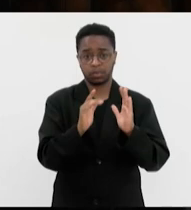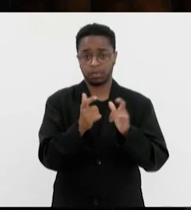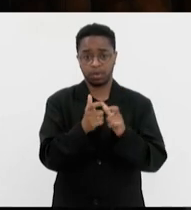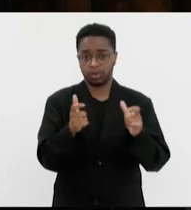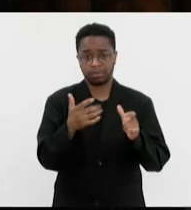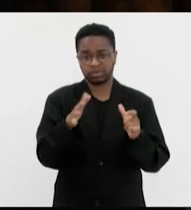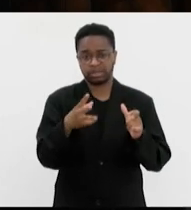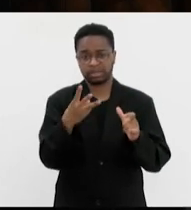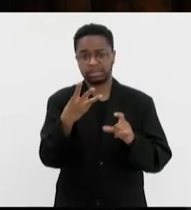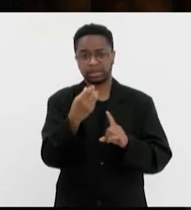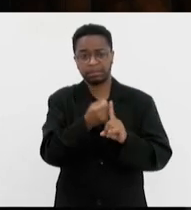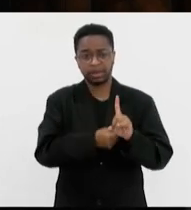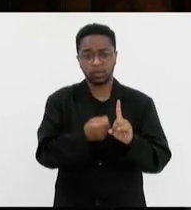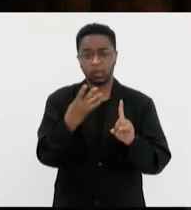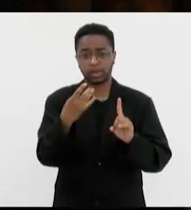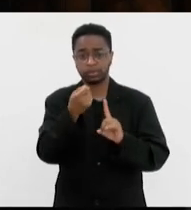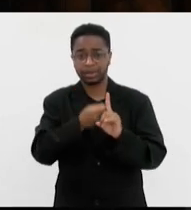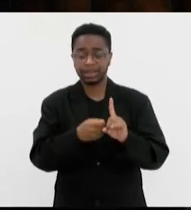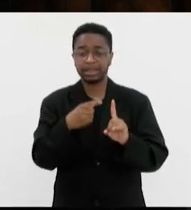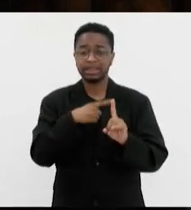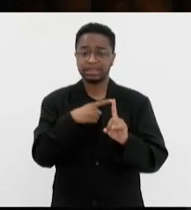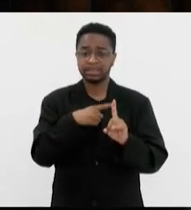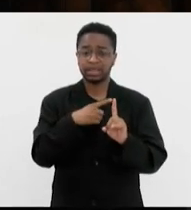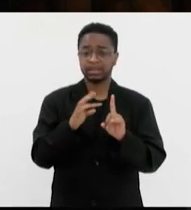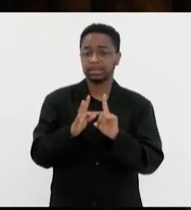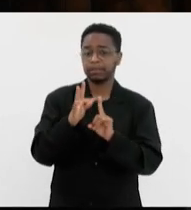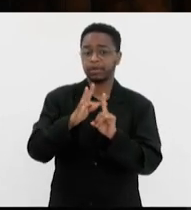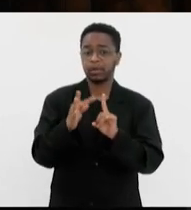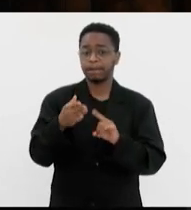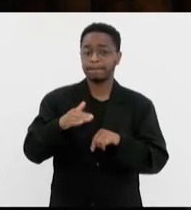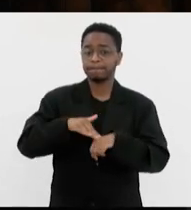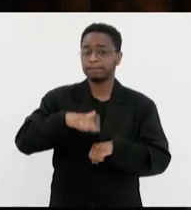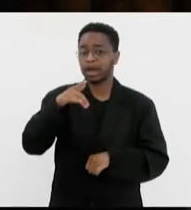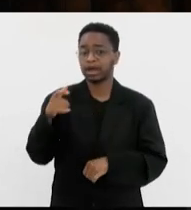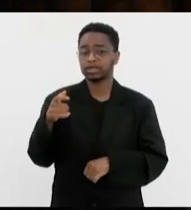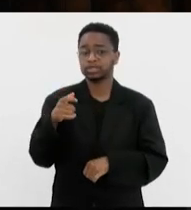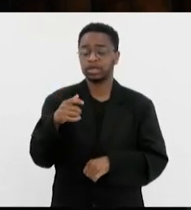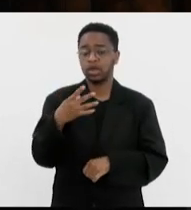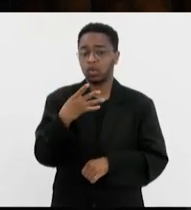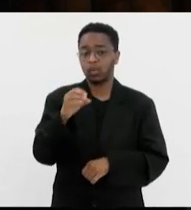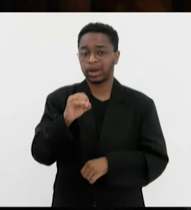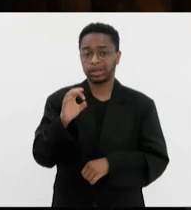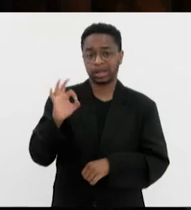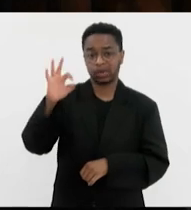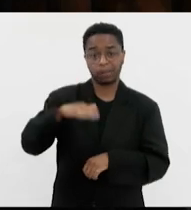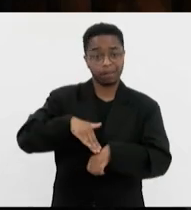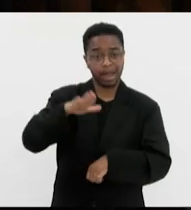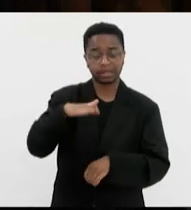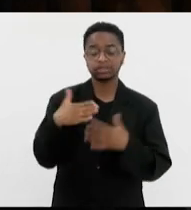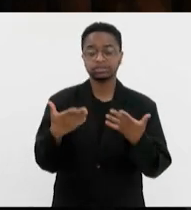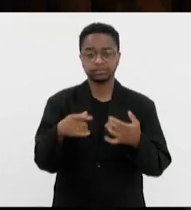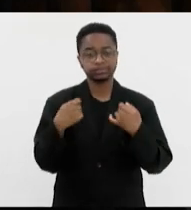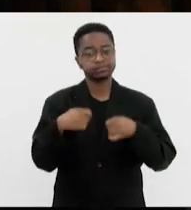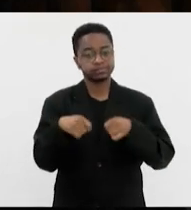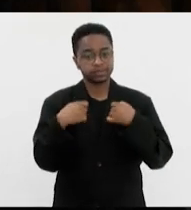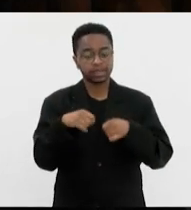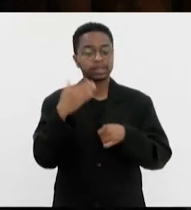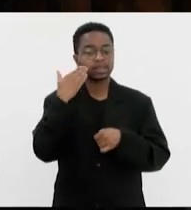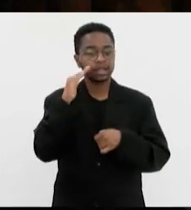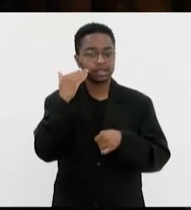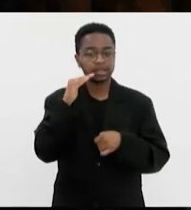4 meses, a gente tem temperaturas que ultrapassam os 40 graus. O processo de climatização ele tem que ser entendido como